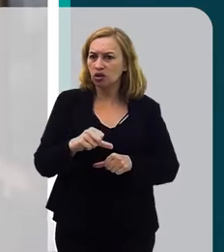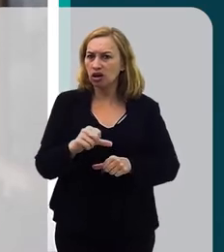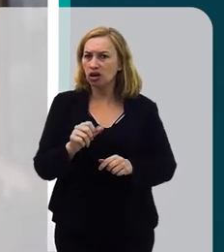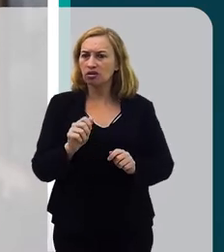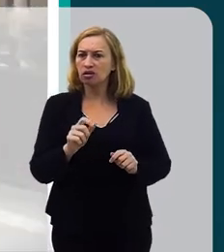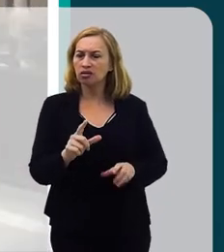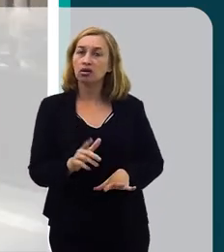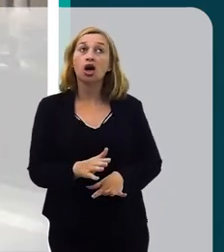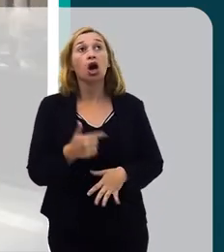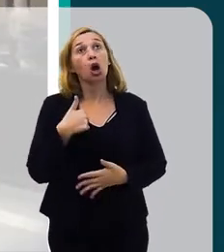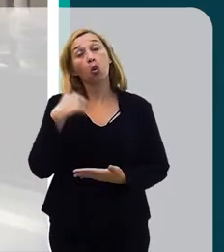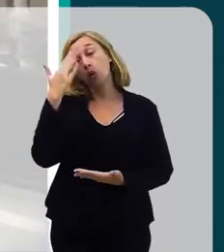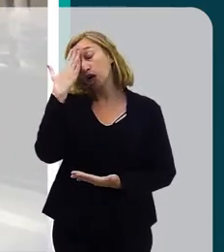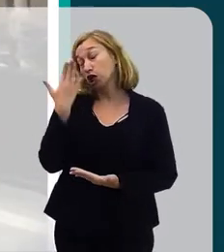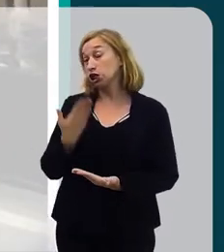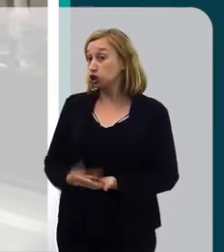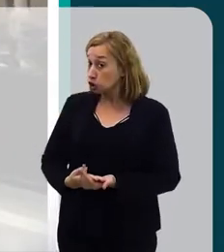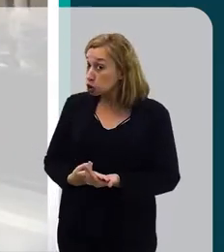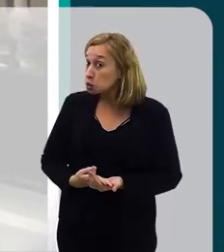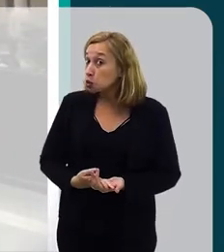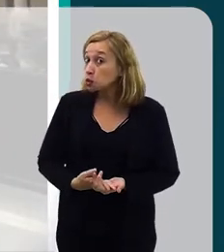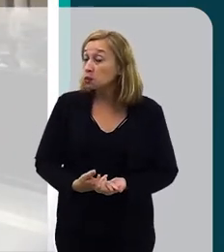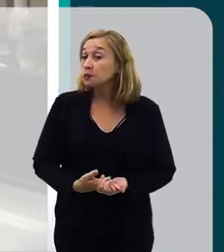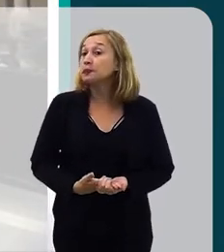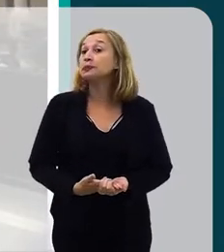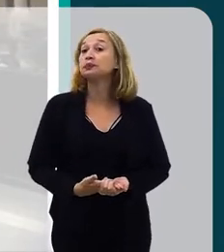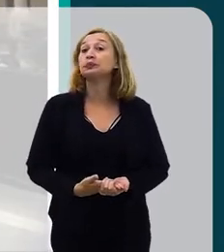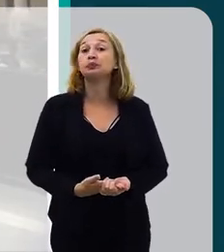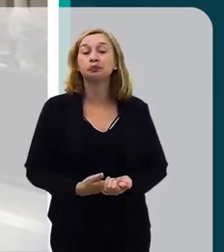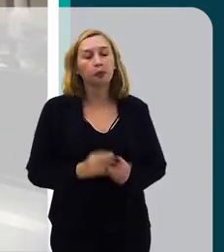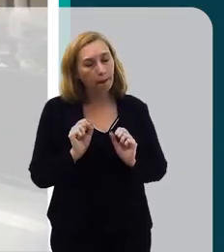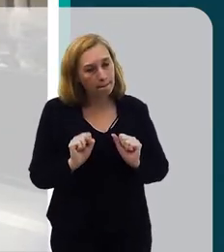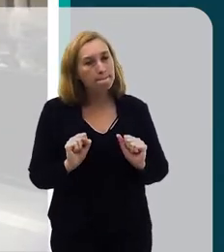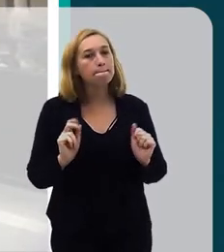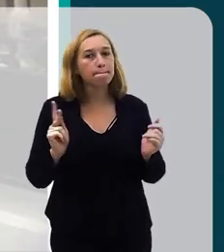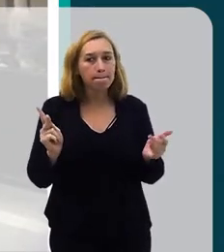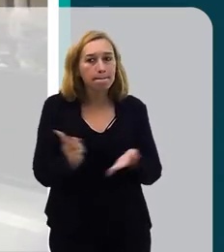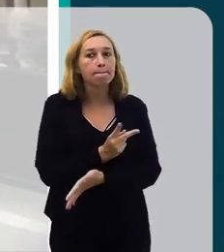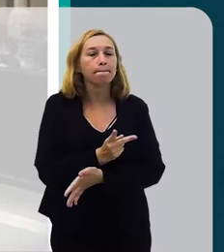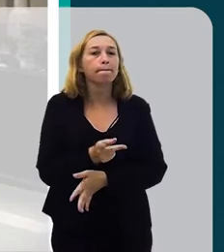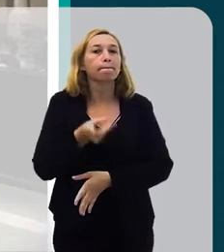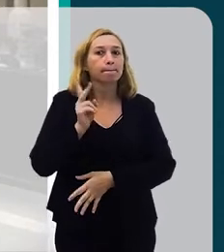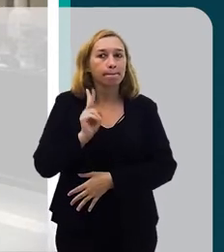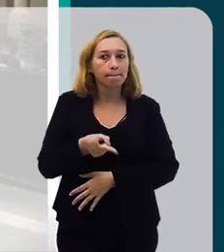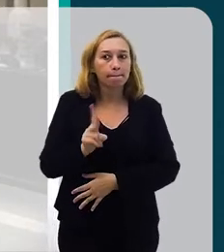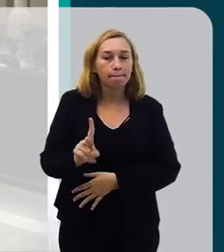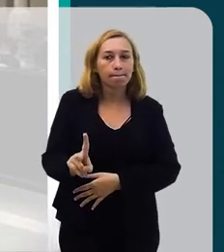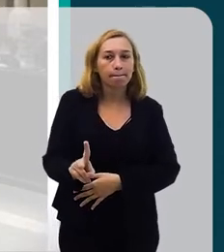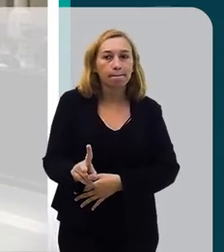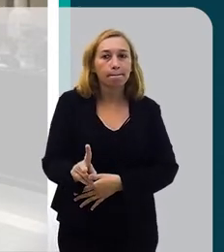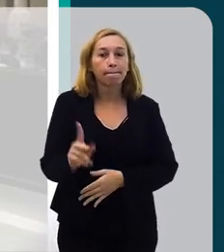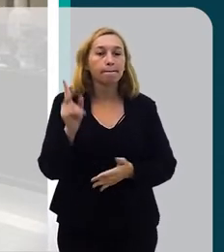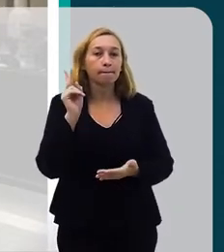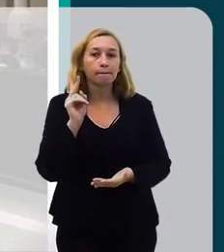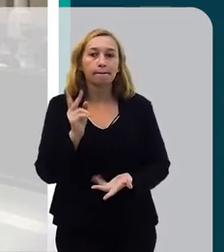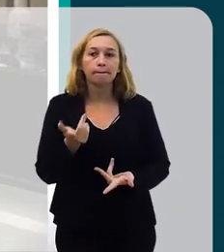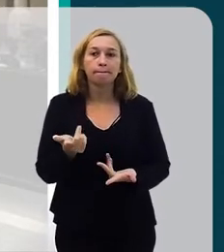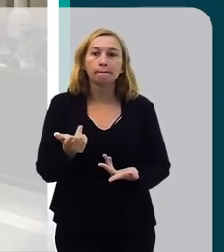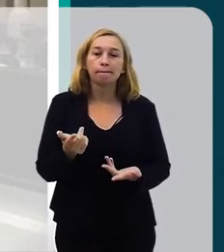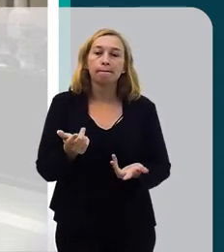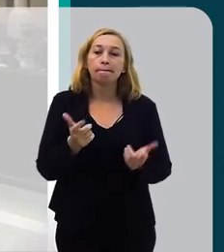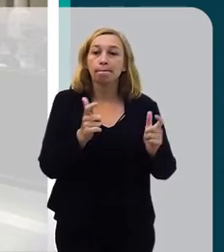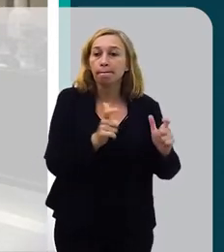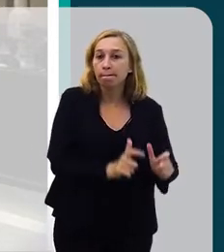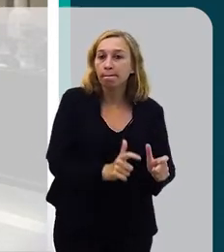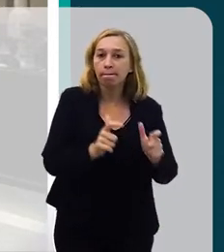retificação? Então, eu acredito que isso deva acontecer constantemente,